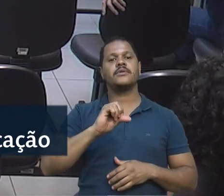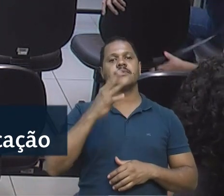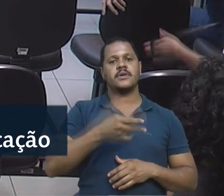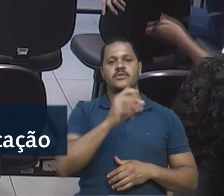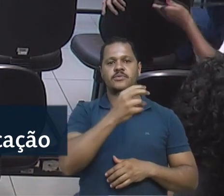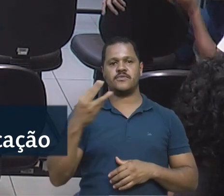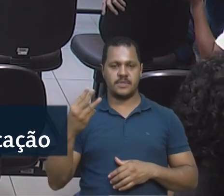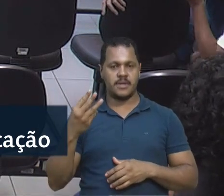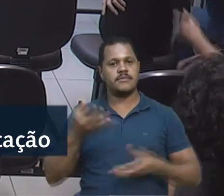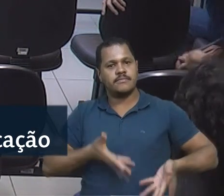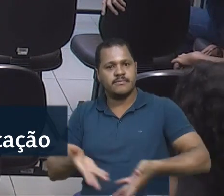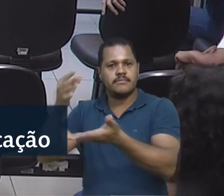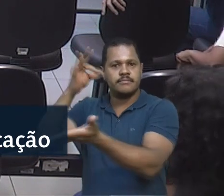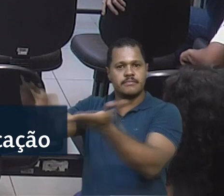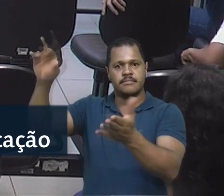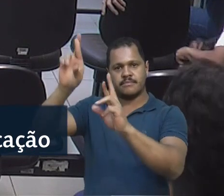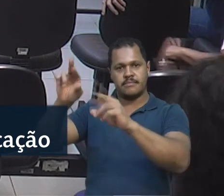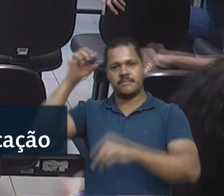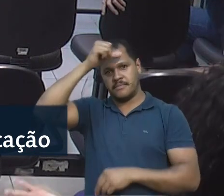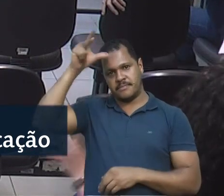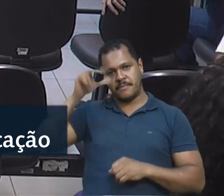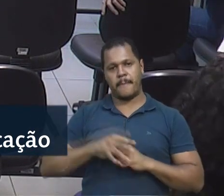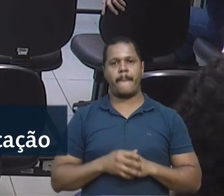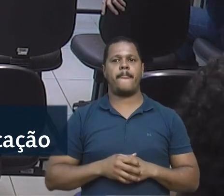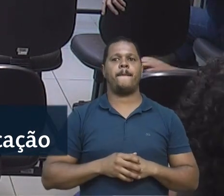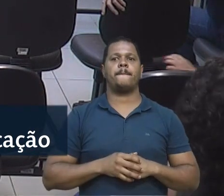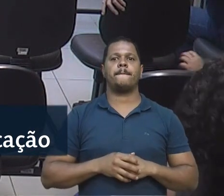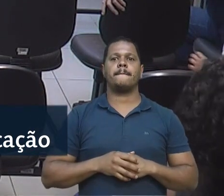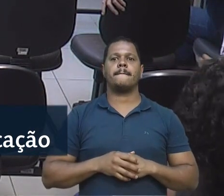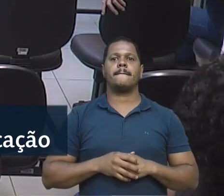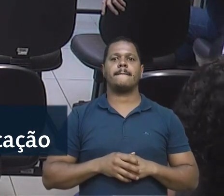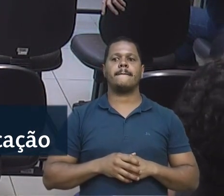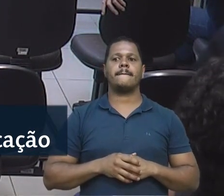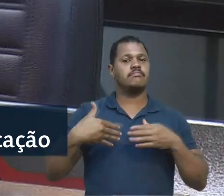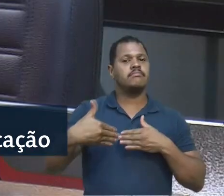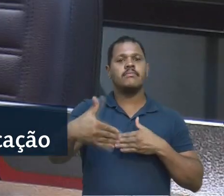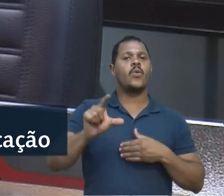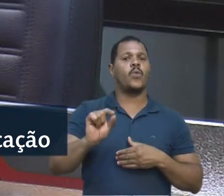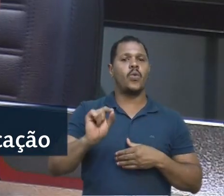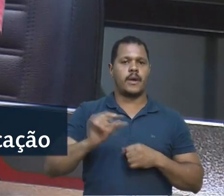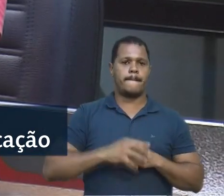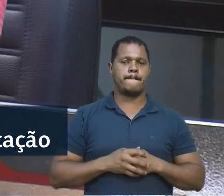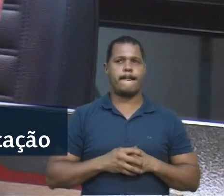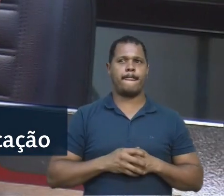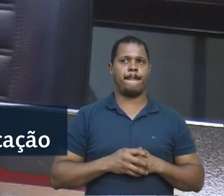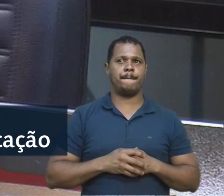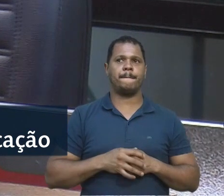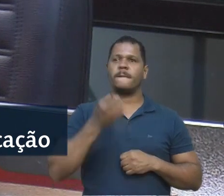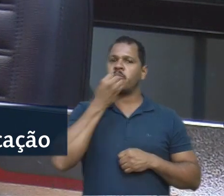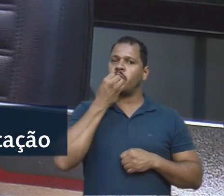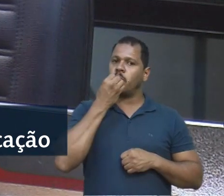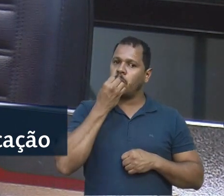Municipal também foram aprovadas as emendas modificativas e uma Emenda supressiva propostas pelo vereador